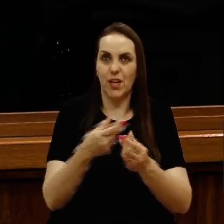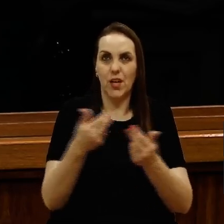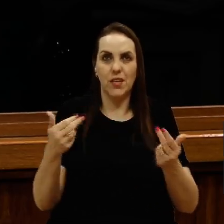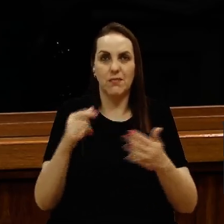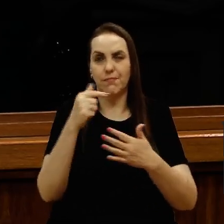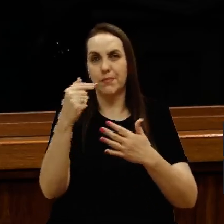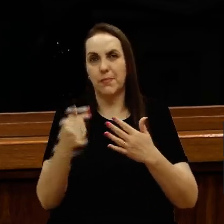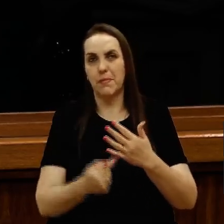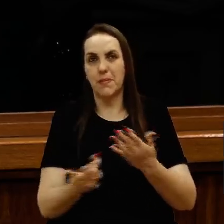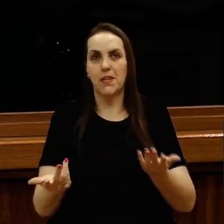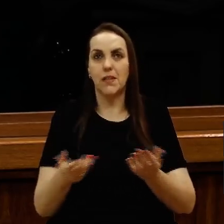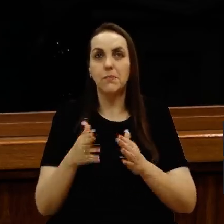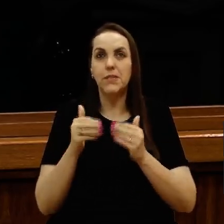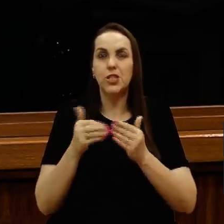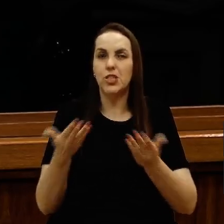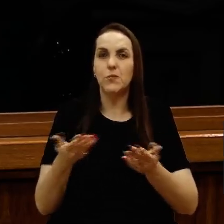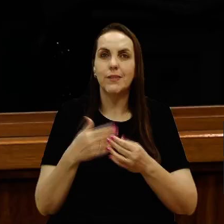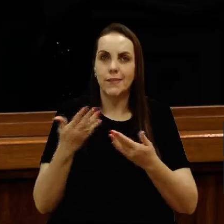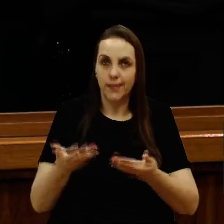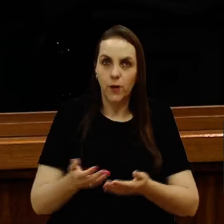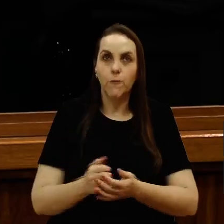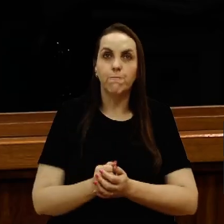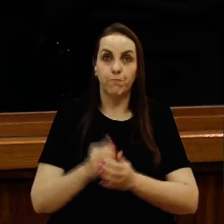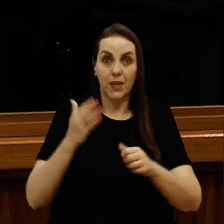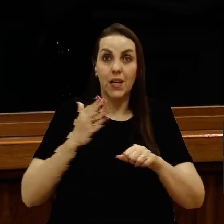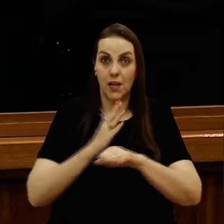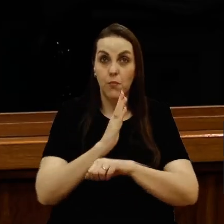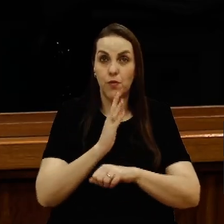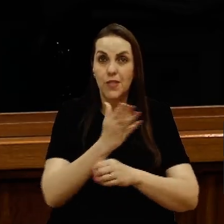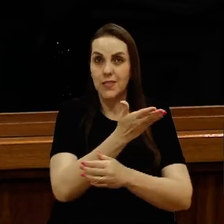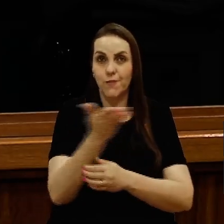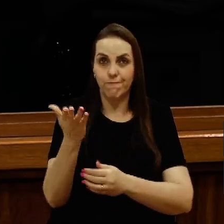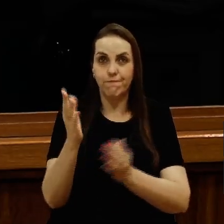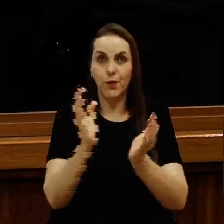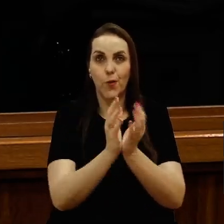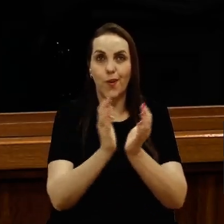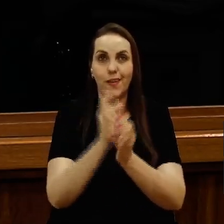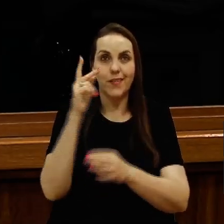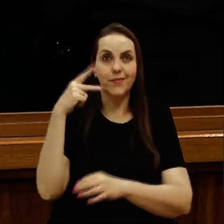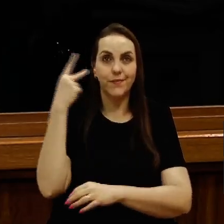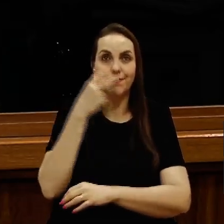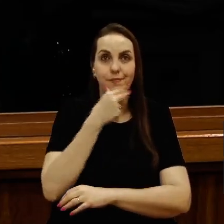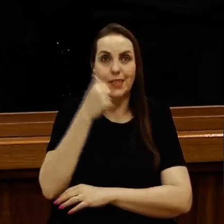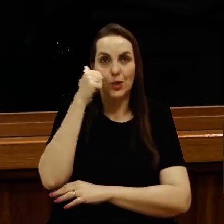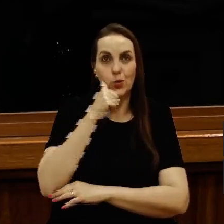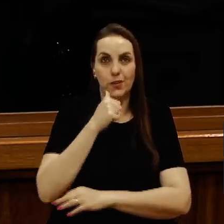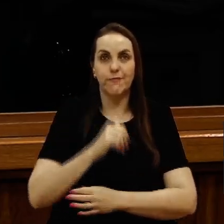solicita, então, a aprovação dos colegas vereadores e vereadoras.